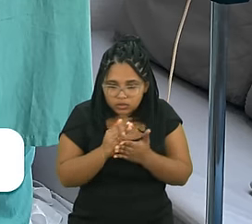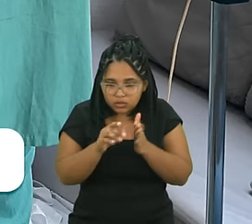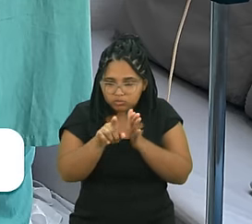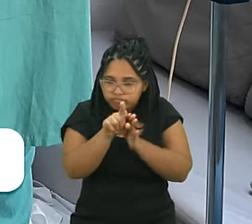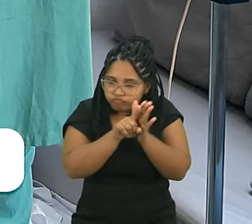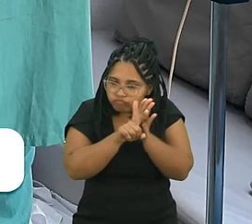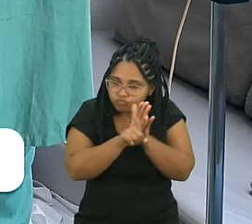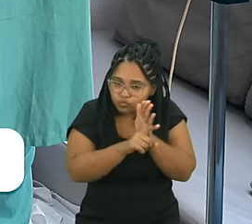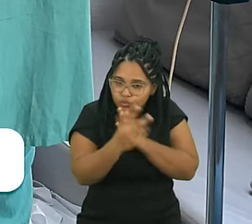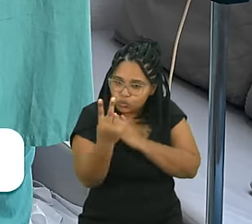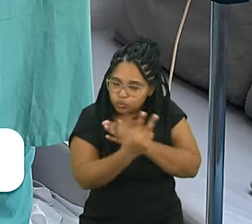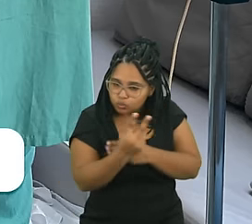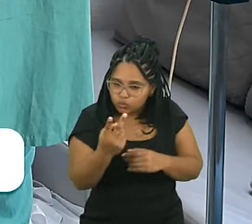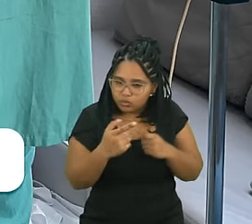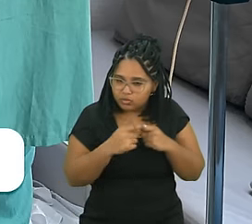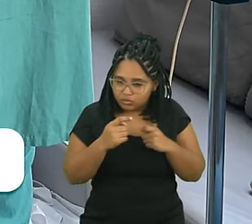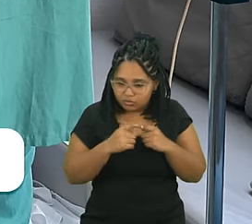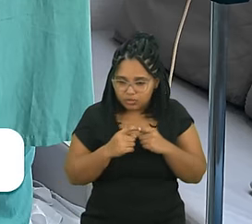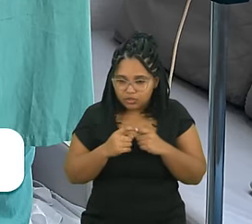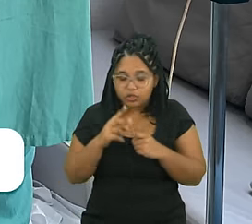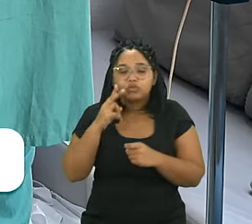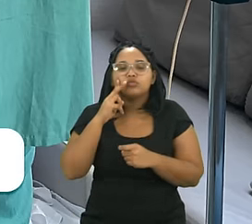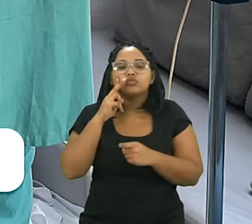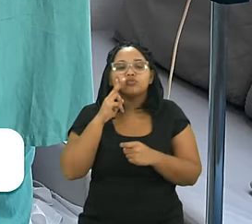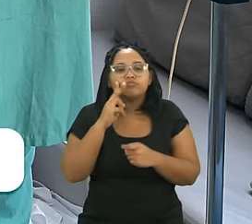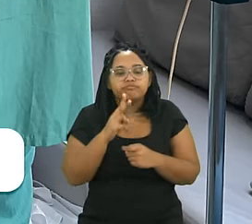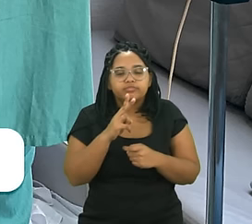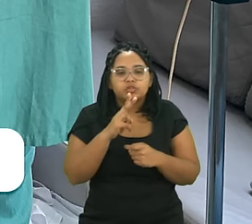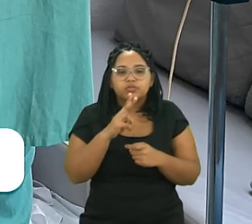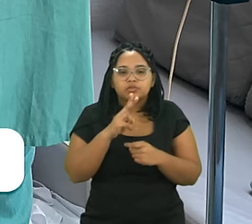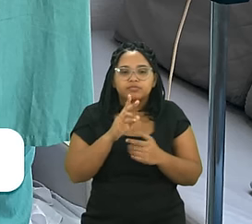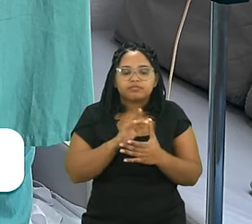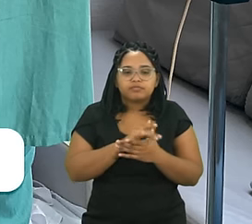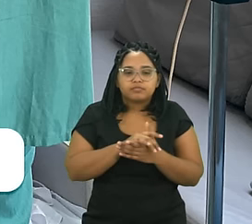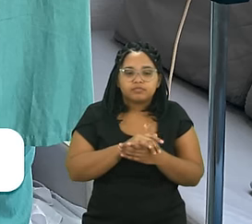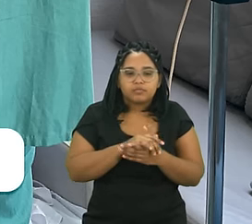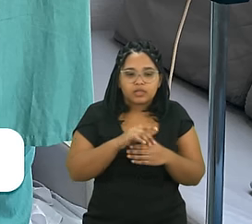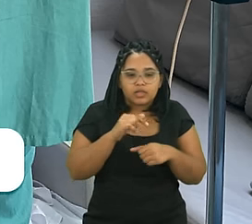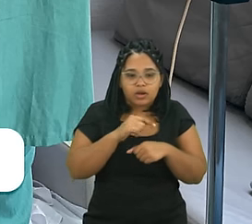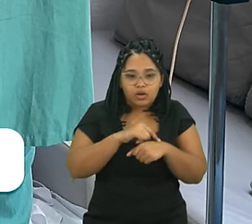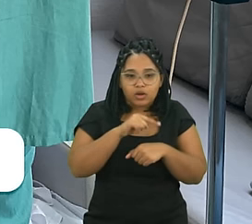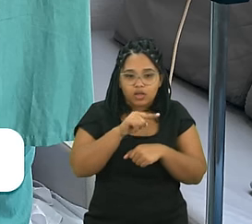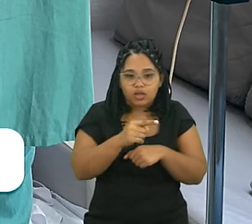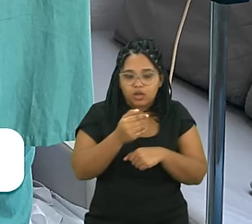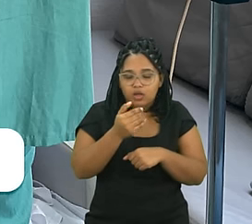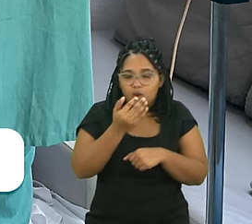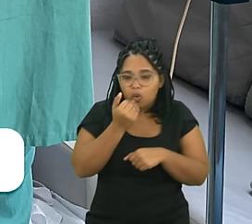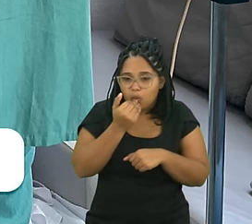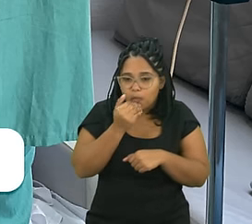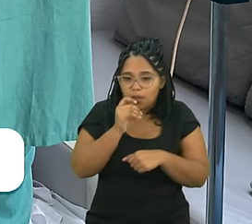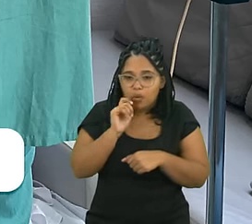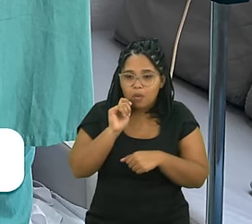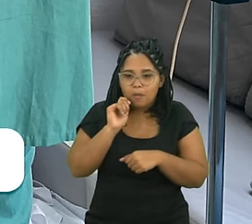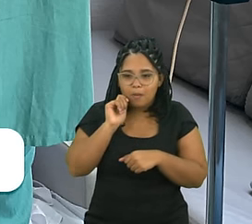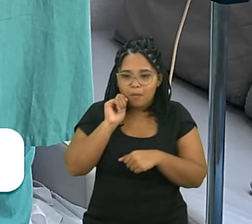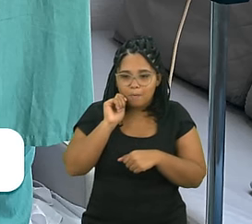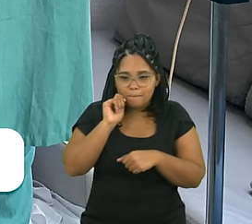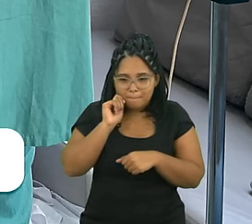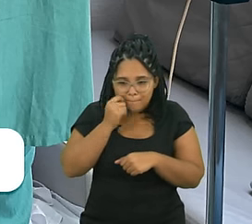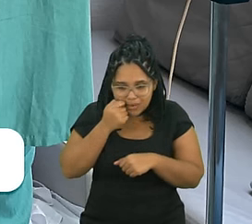estavam fazendo o exame e nós vimos pela câmera que quando o Lorival engoliu um pedaço de pão, foi direto para o